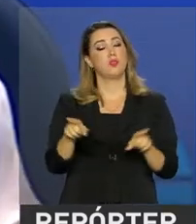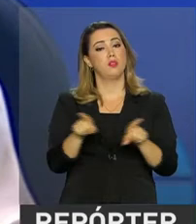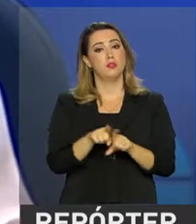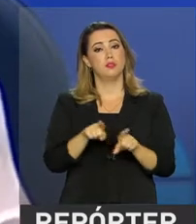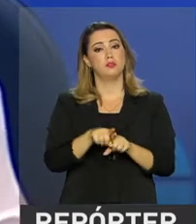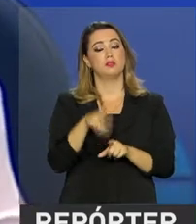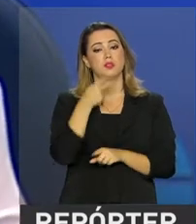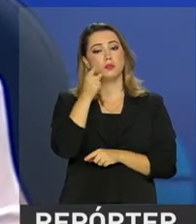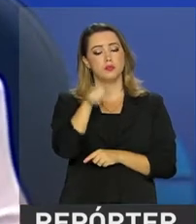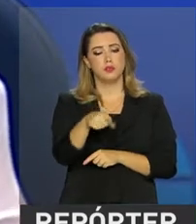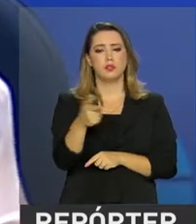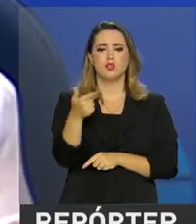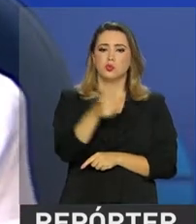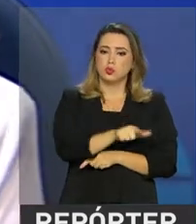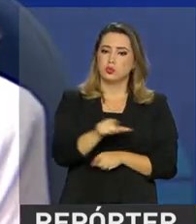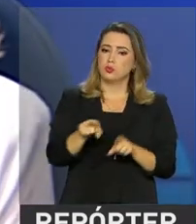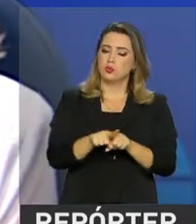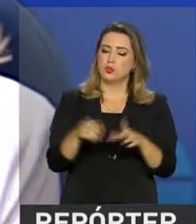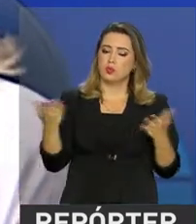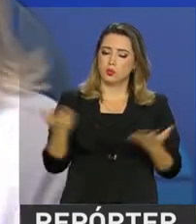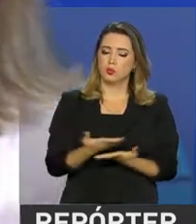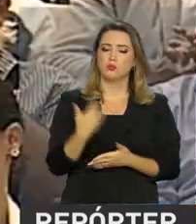Finalmente, dizer que, na sequência